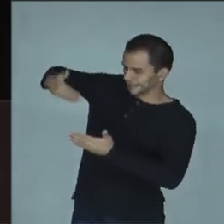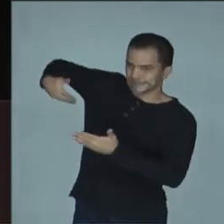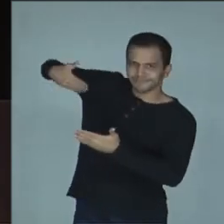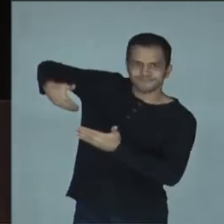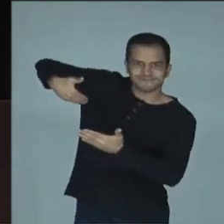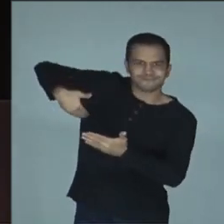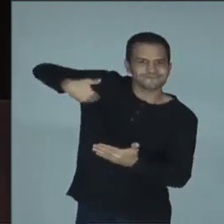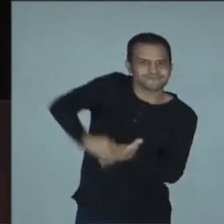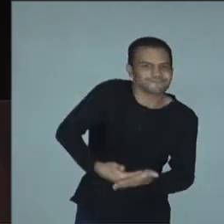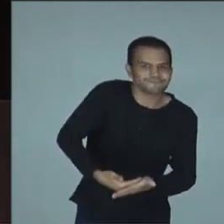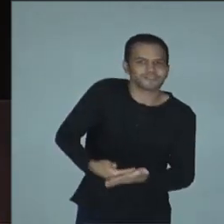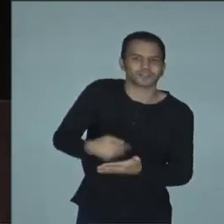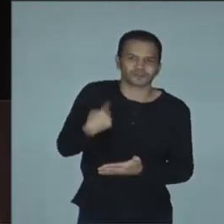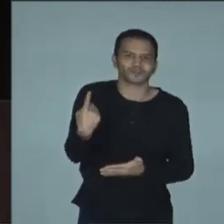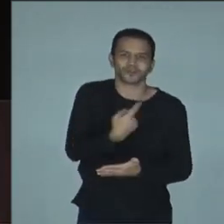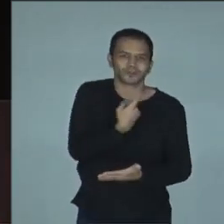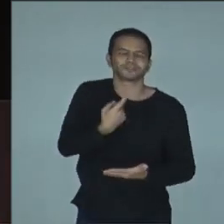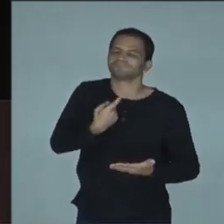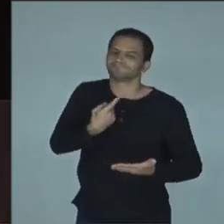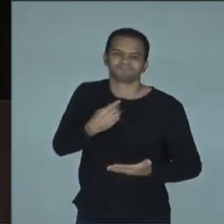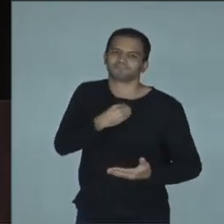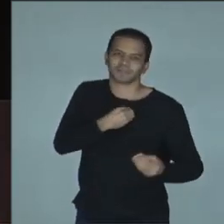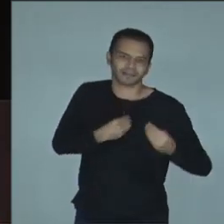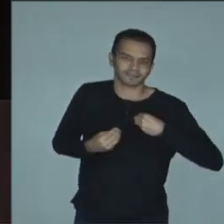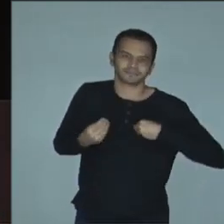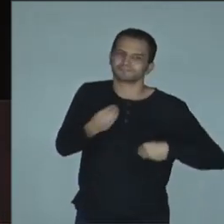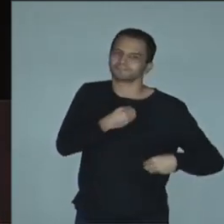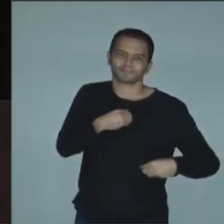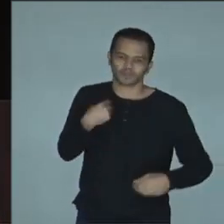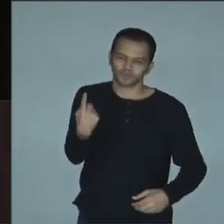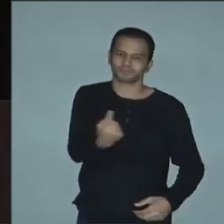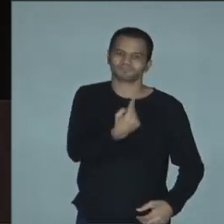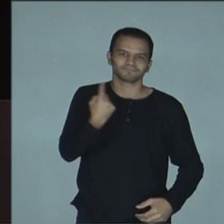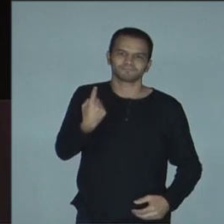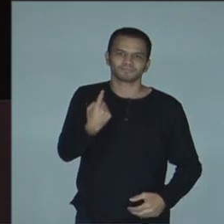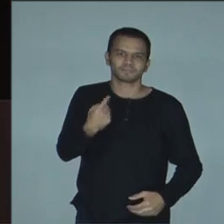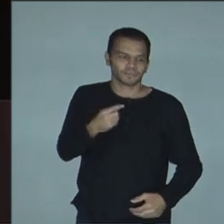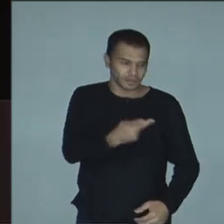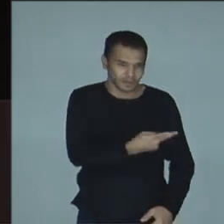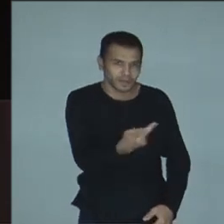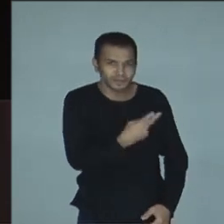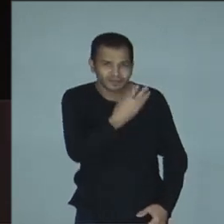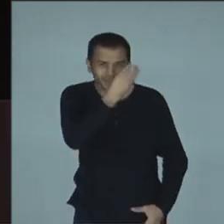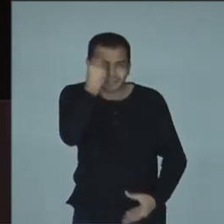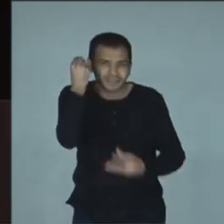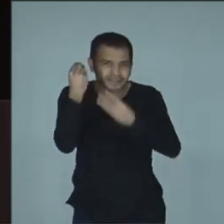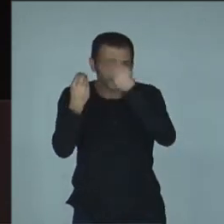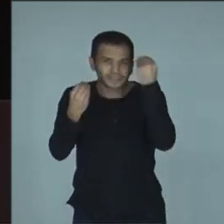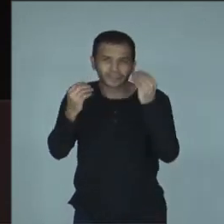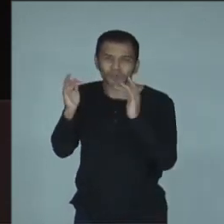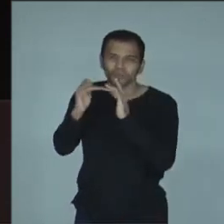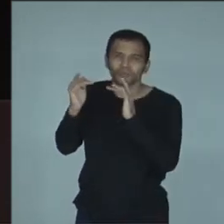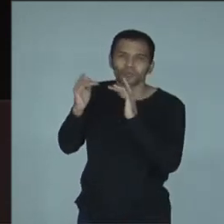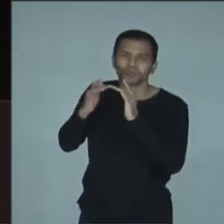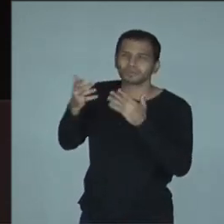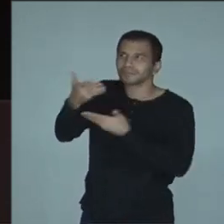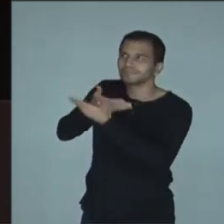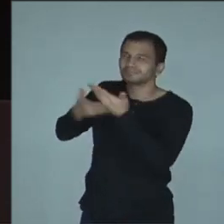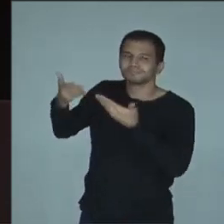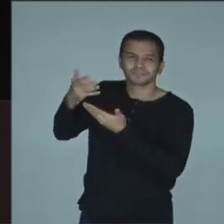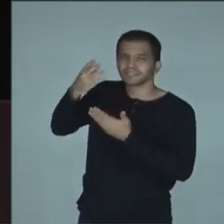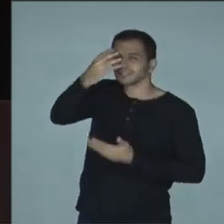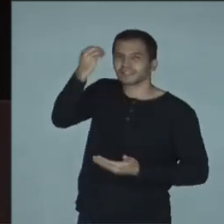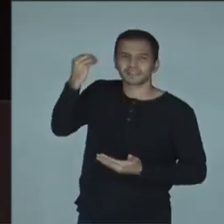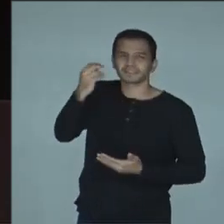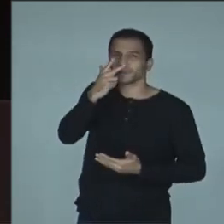esqueceram que Deus os fez que Deus os amava que Deus nos visitava sendo iludidos pela mentira do diabo